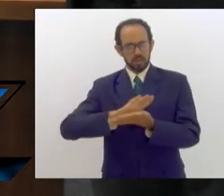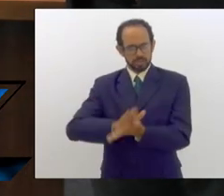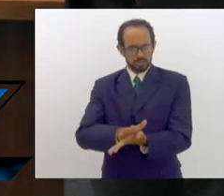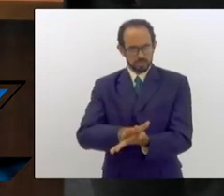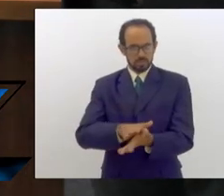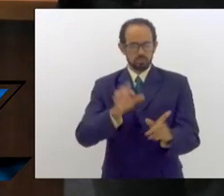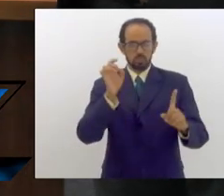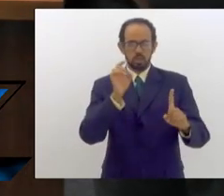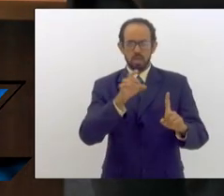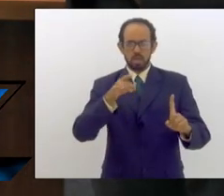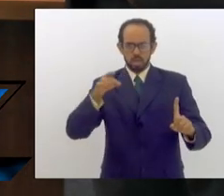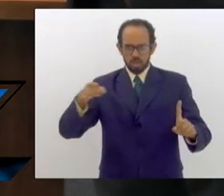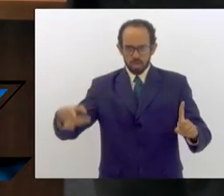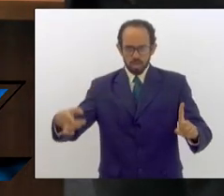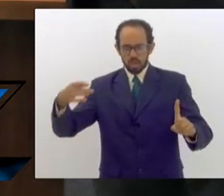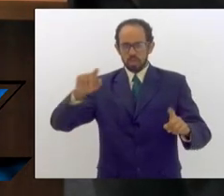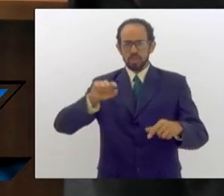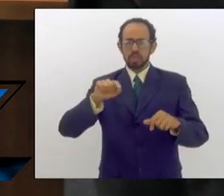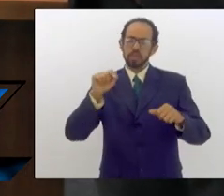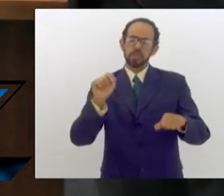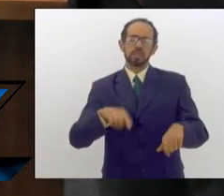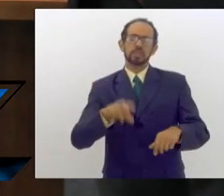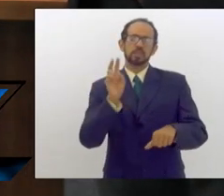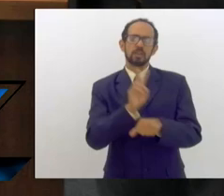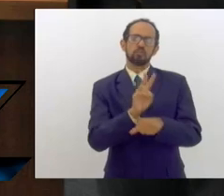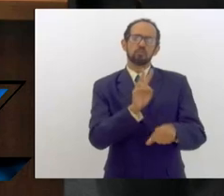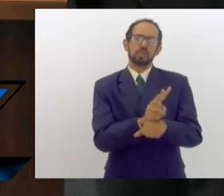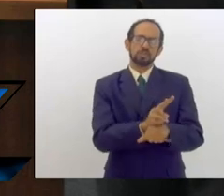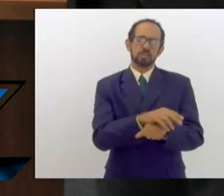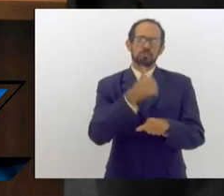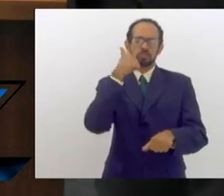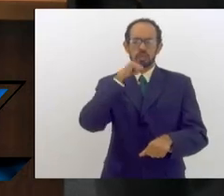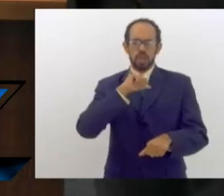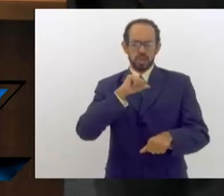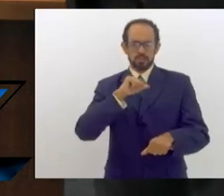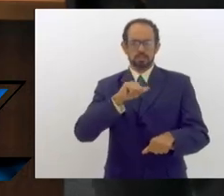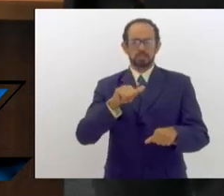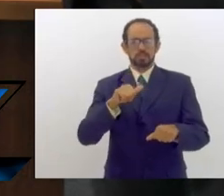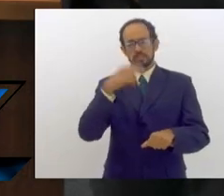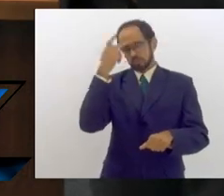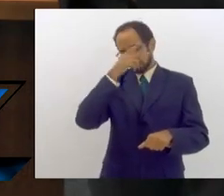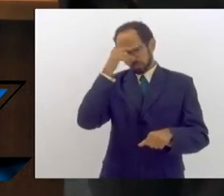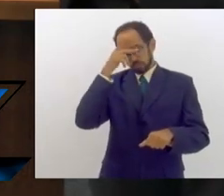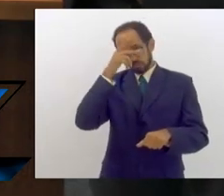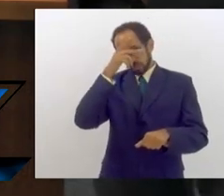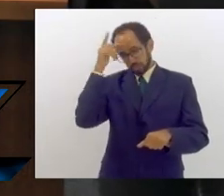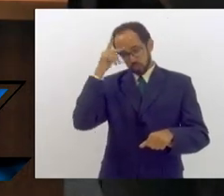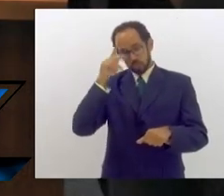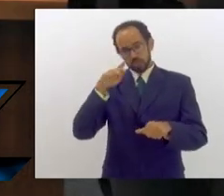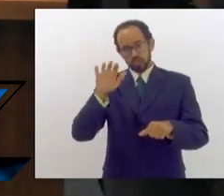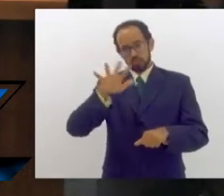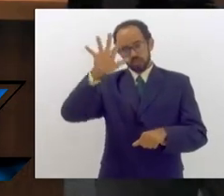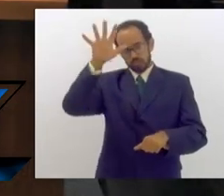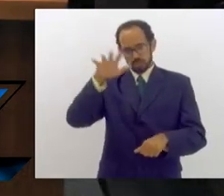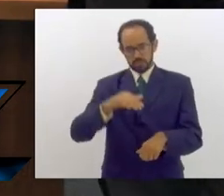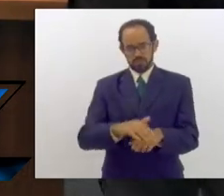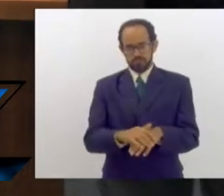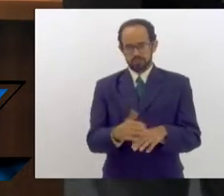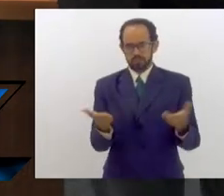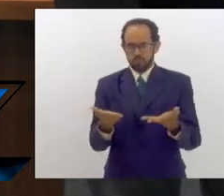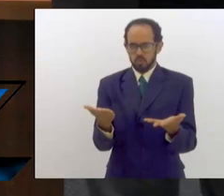mulheres em defesa da população de favelas e periferias e hoje o senhor presidente a gente chega aqui com